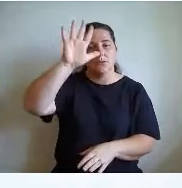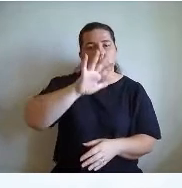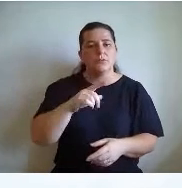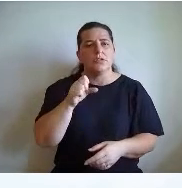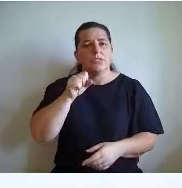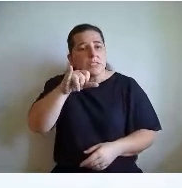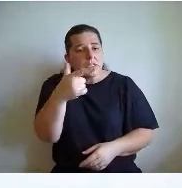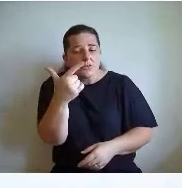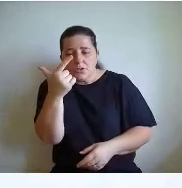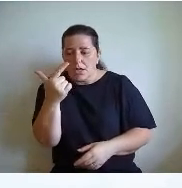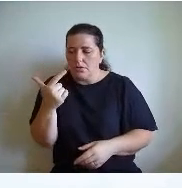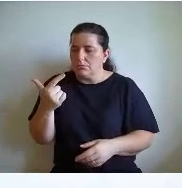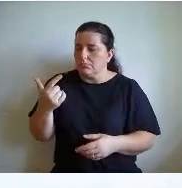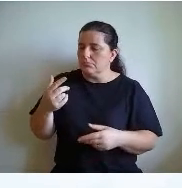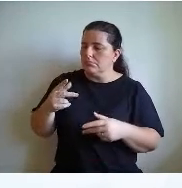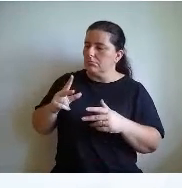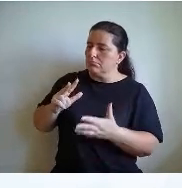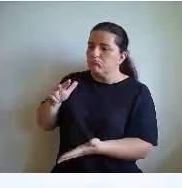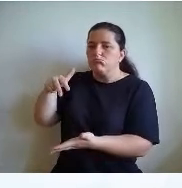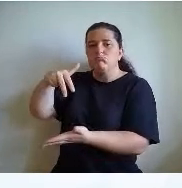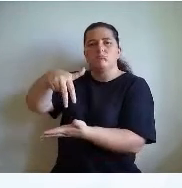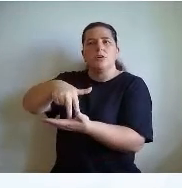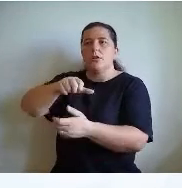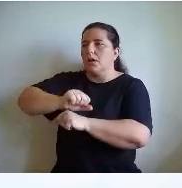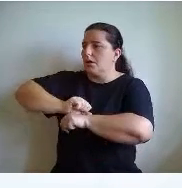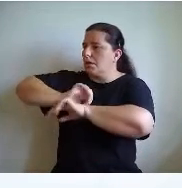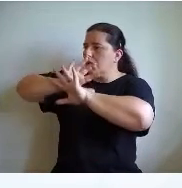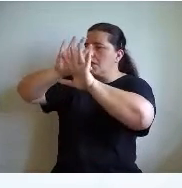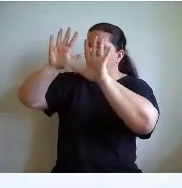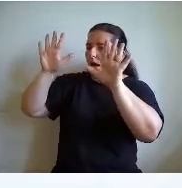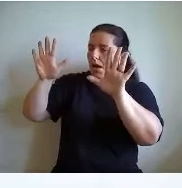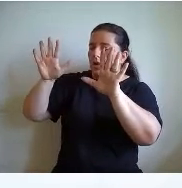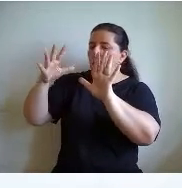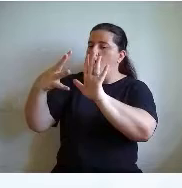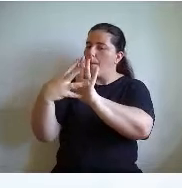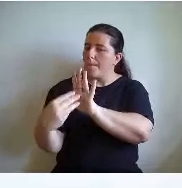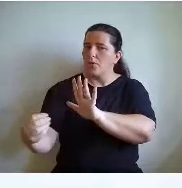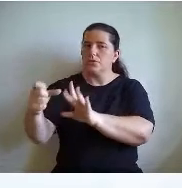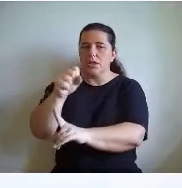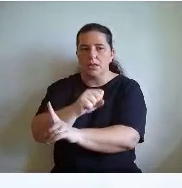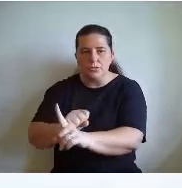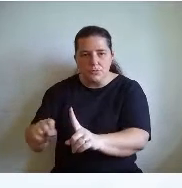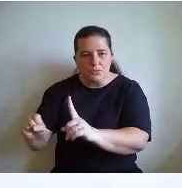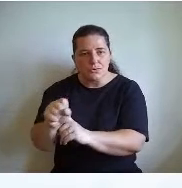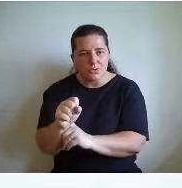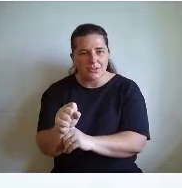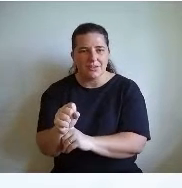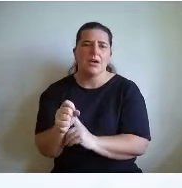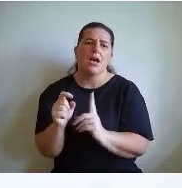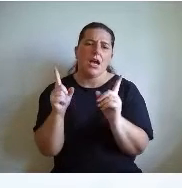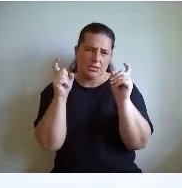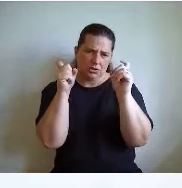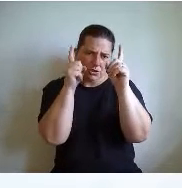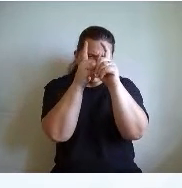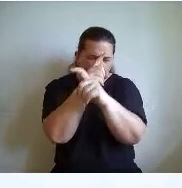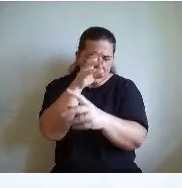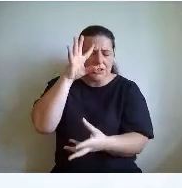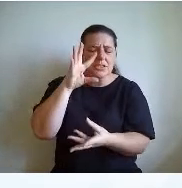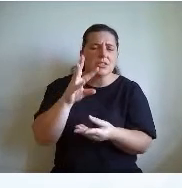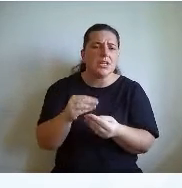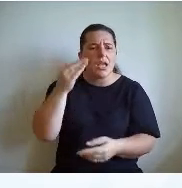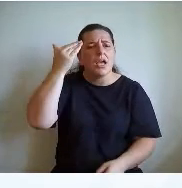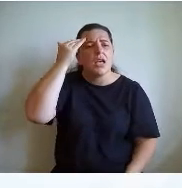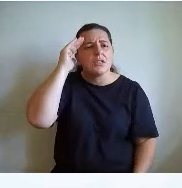posições muito claras de modelo de sociedade, né, em relação a isso, fica muito difícil você entender